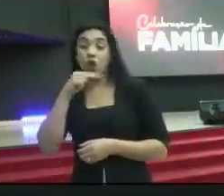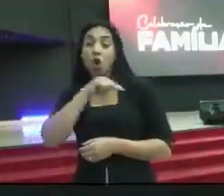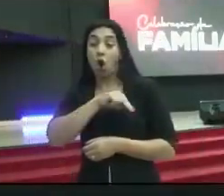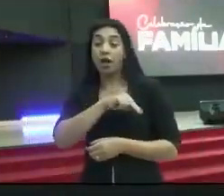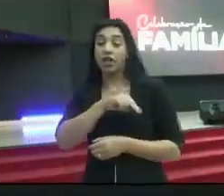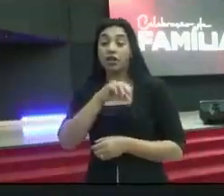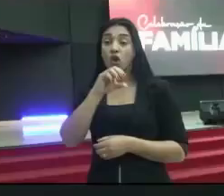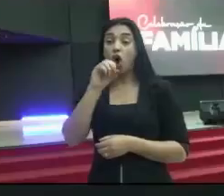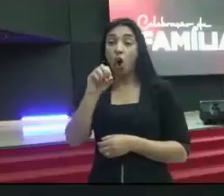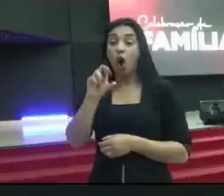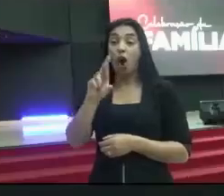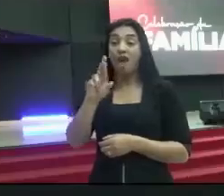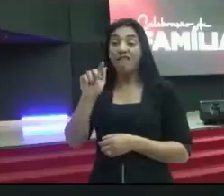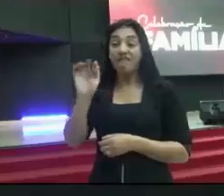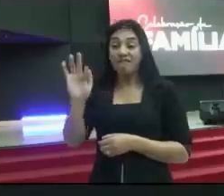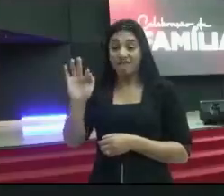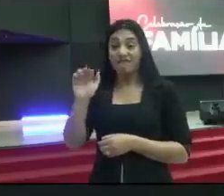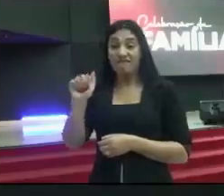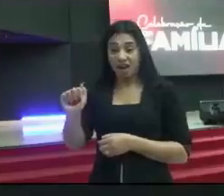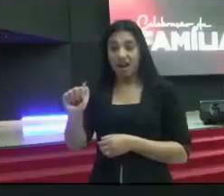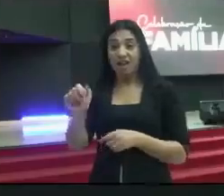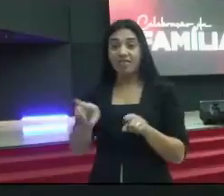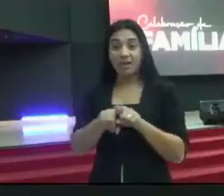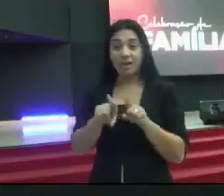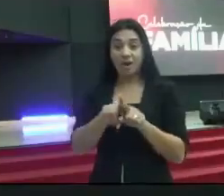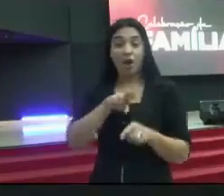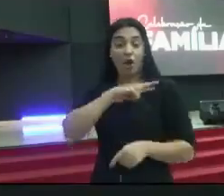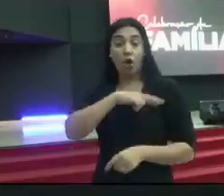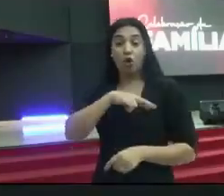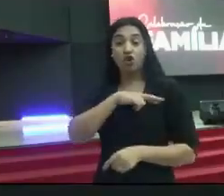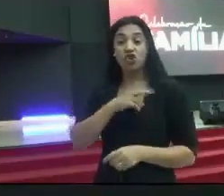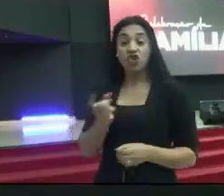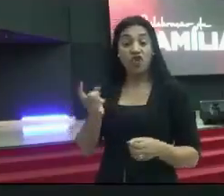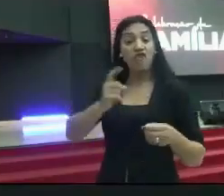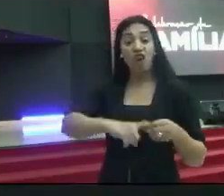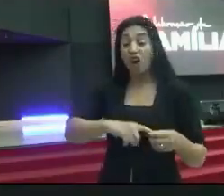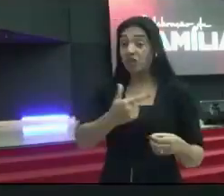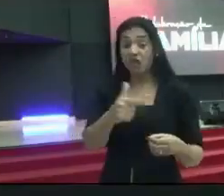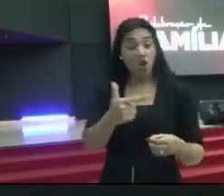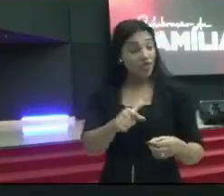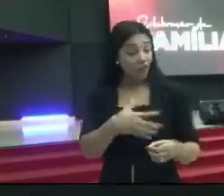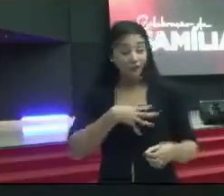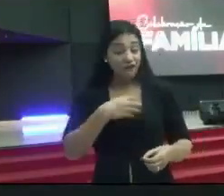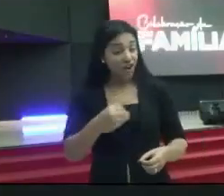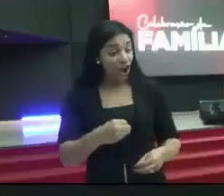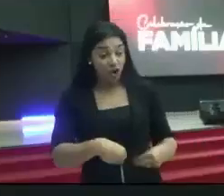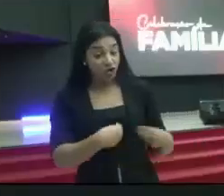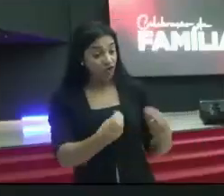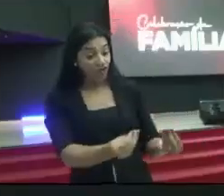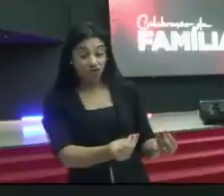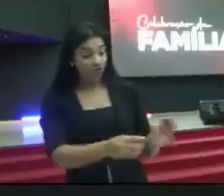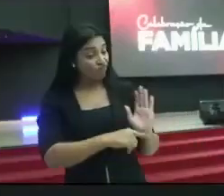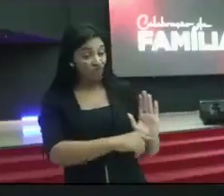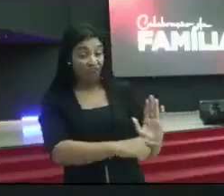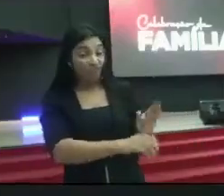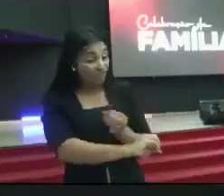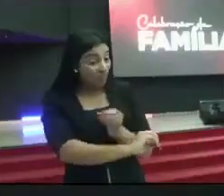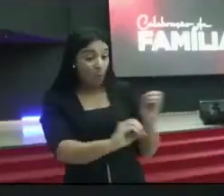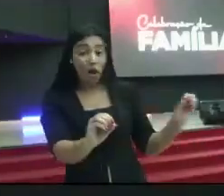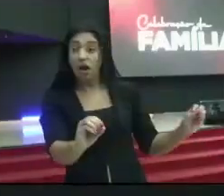diz assim: voltem para o seu povo, eu não tenho filhos, eu não posso dar um marido para